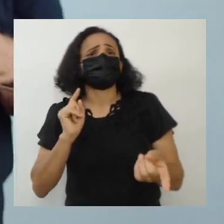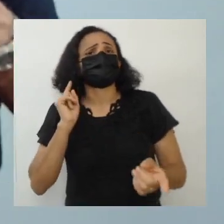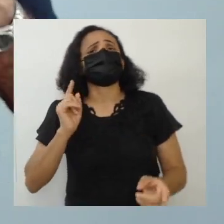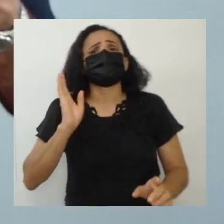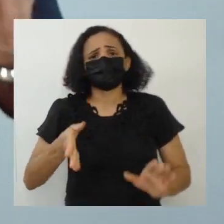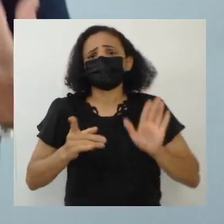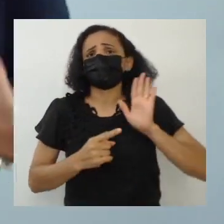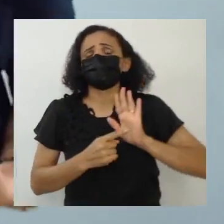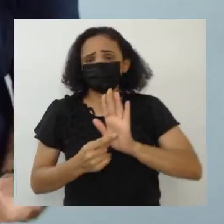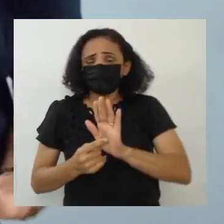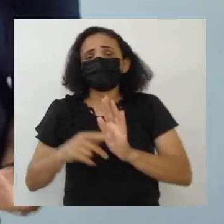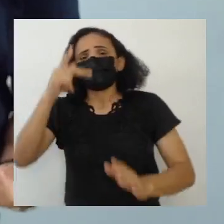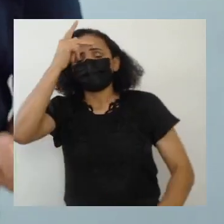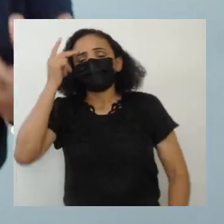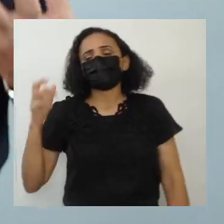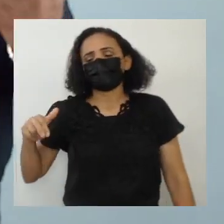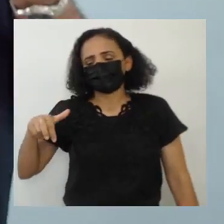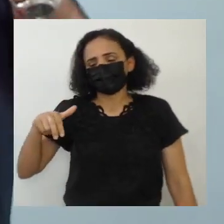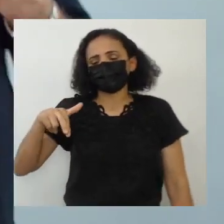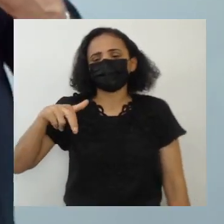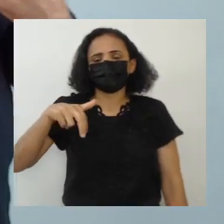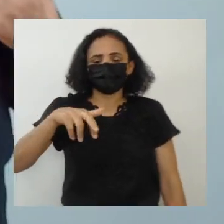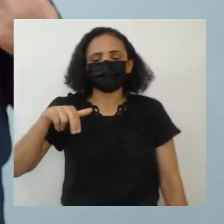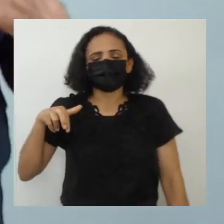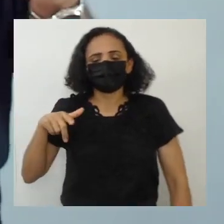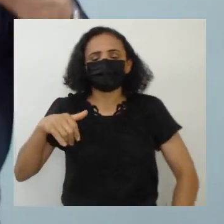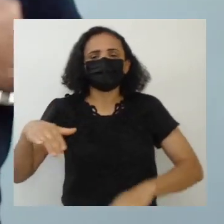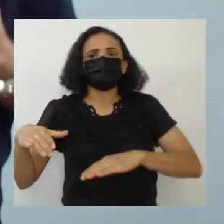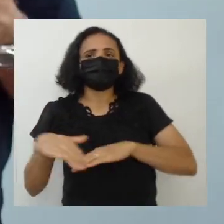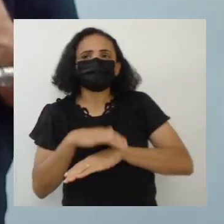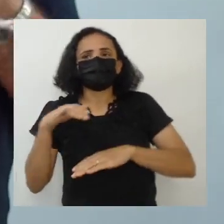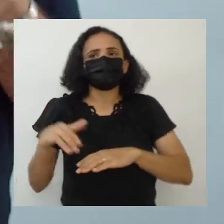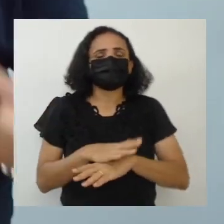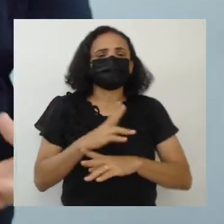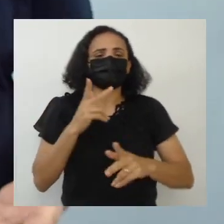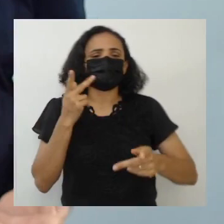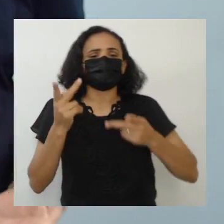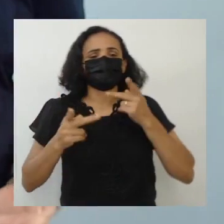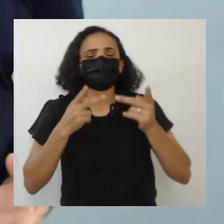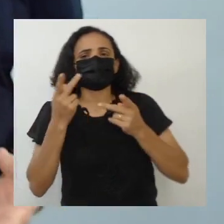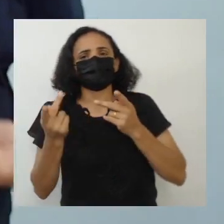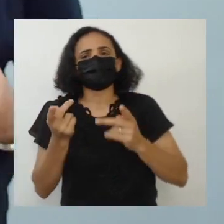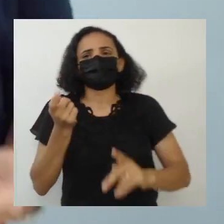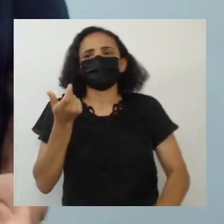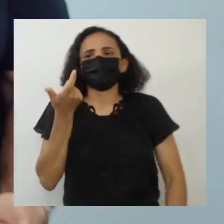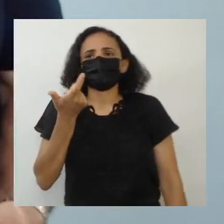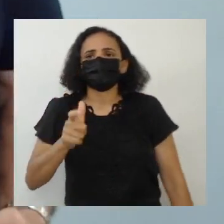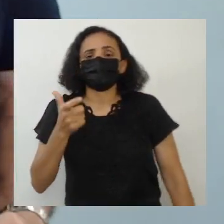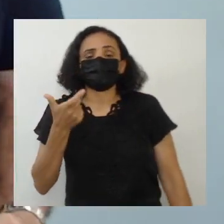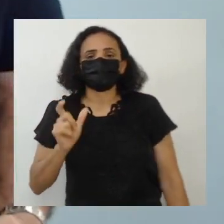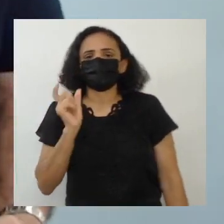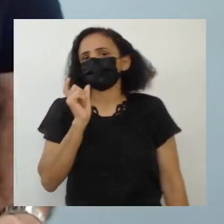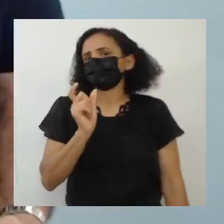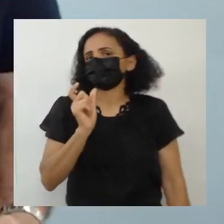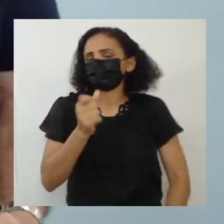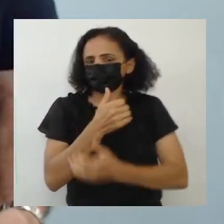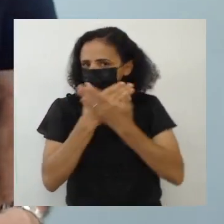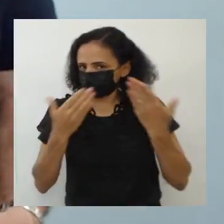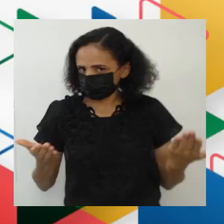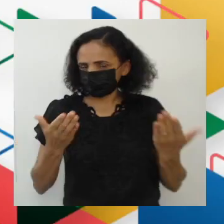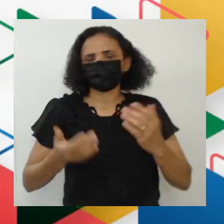isso já é um texto nessa linguagem não verbal, aí já tem uma informação importante, significativa,